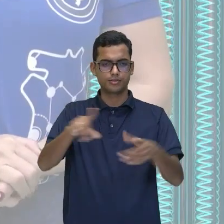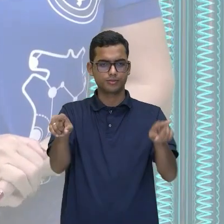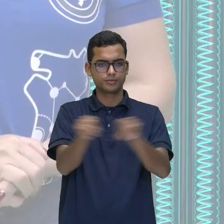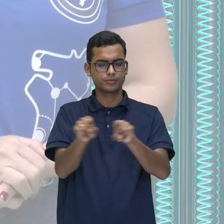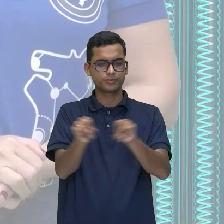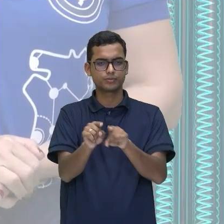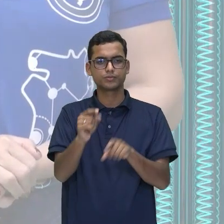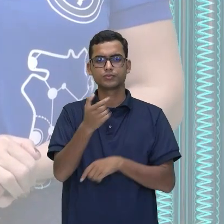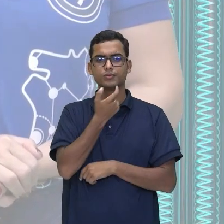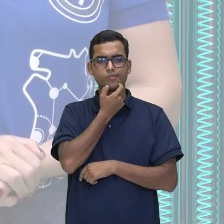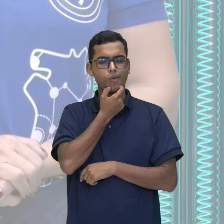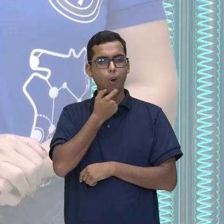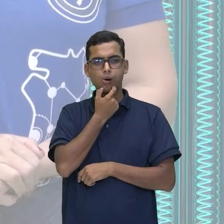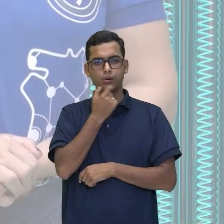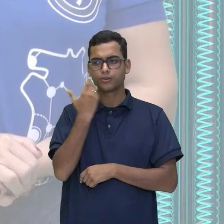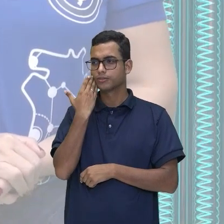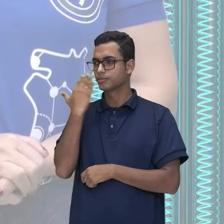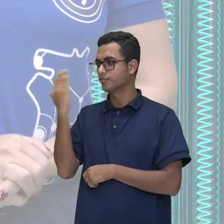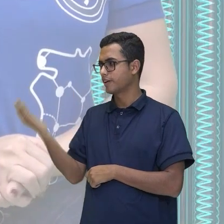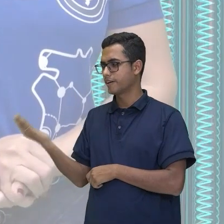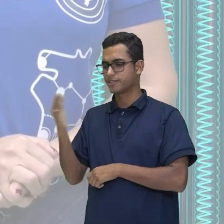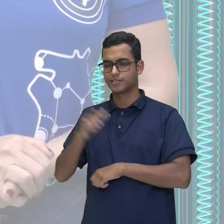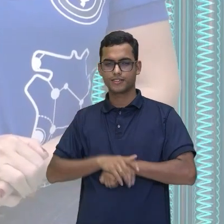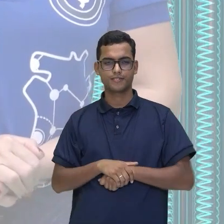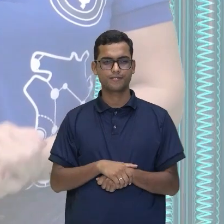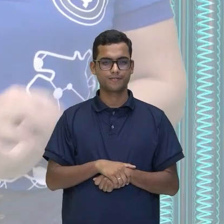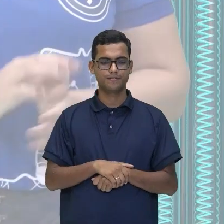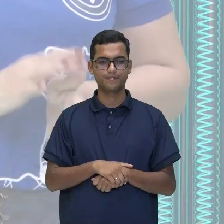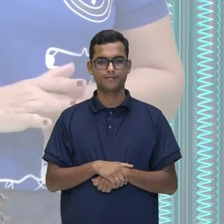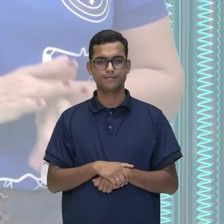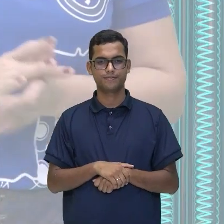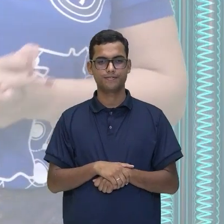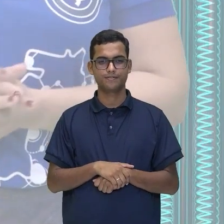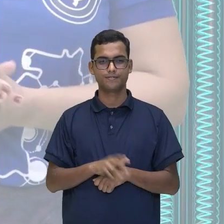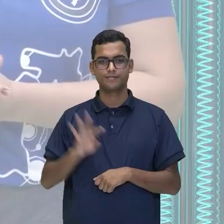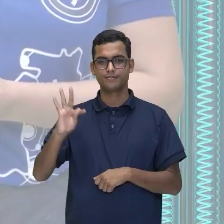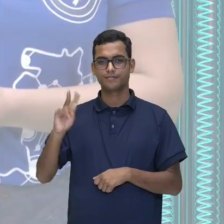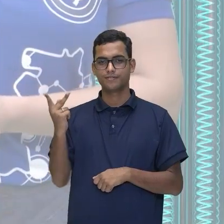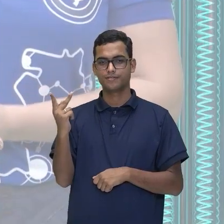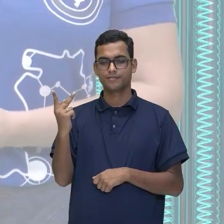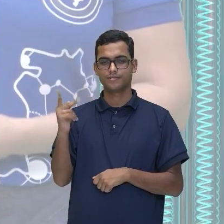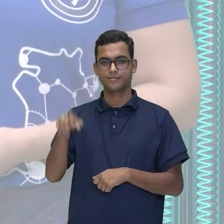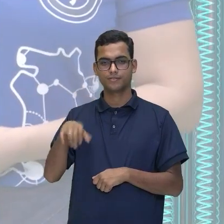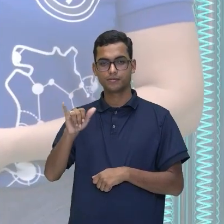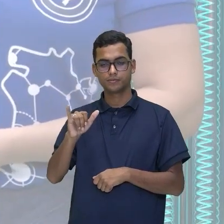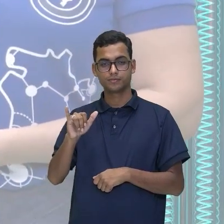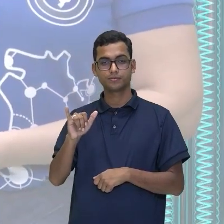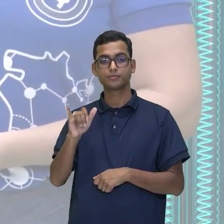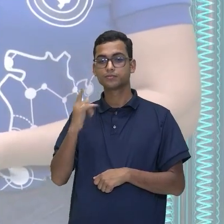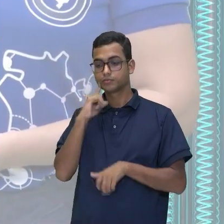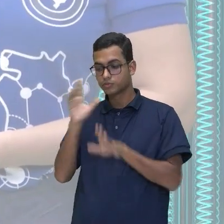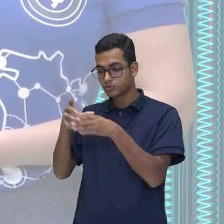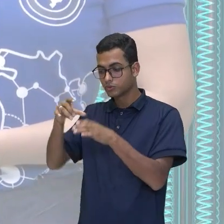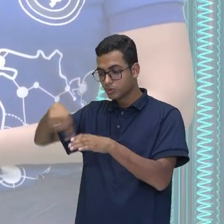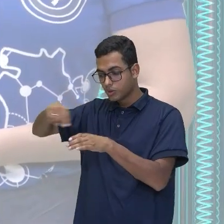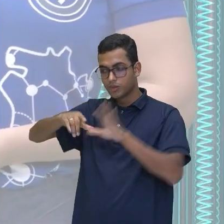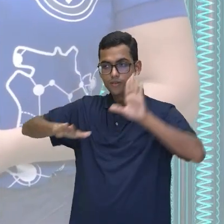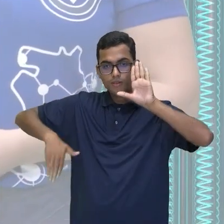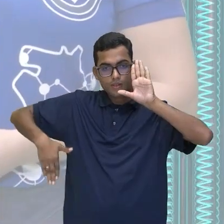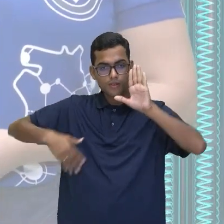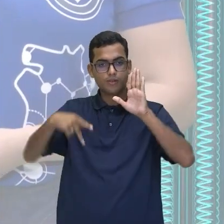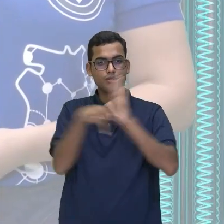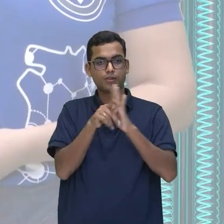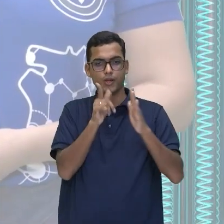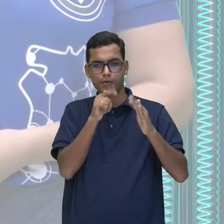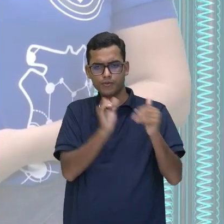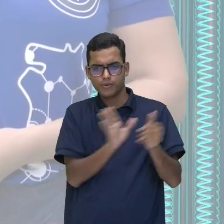they swim the river. They swim the river. Eles nadam no rio. Aqui eu tenho mais de uma pessoa,